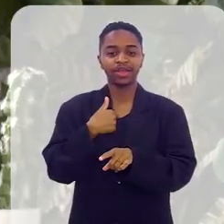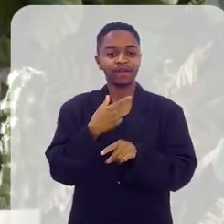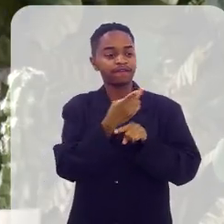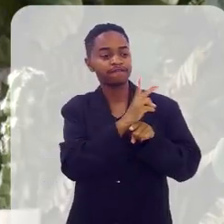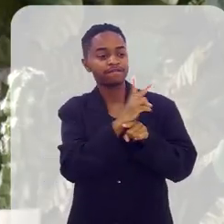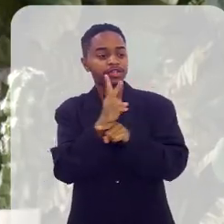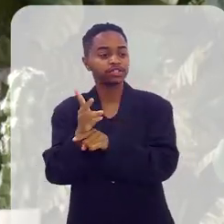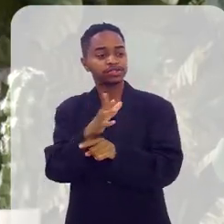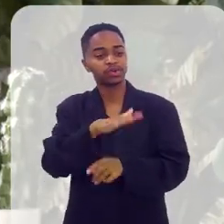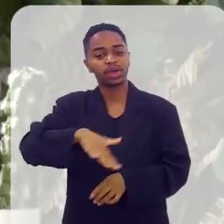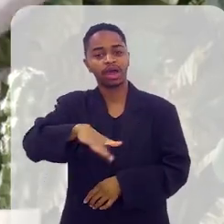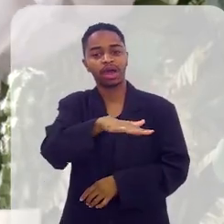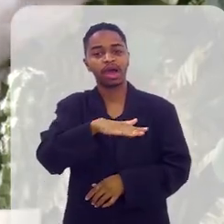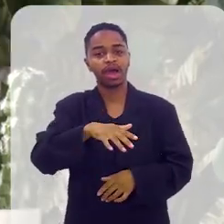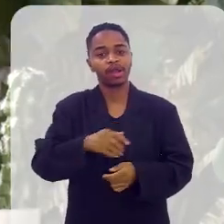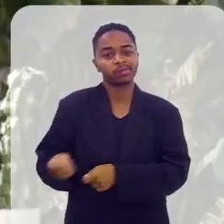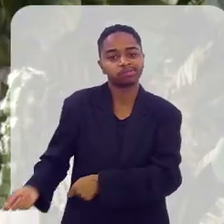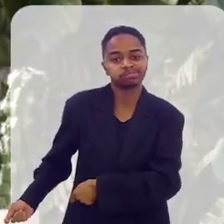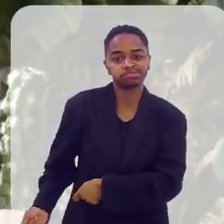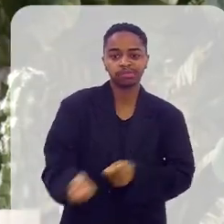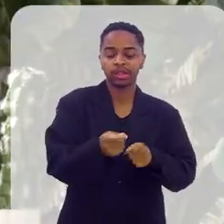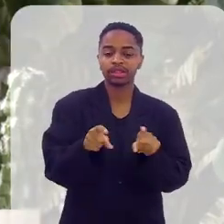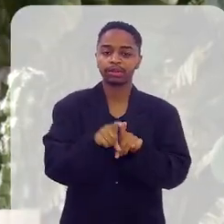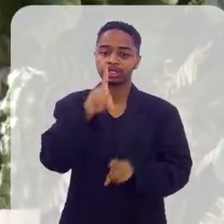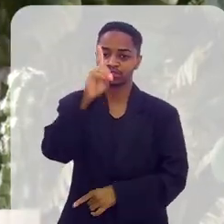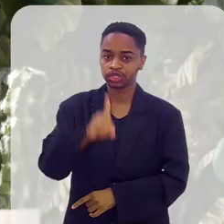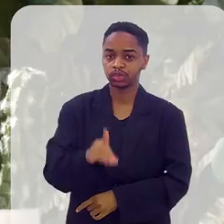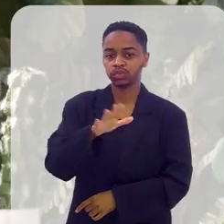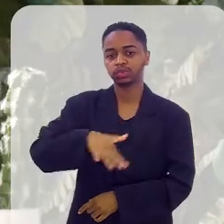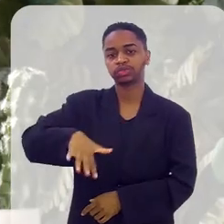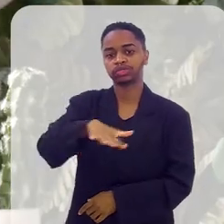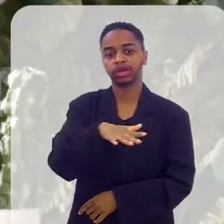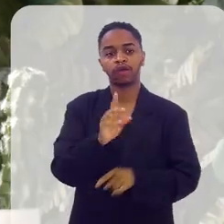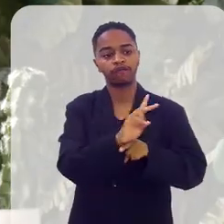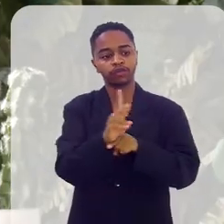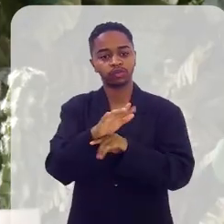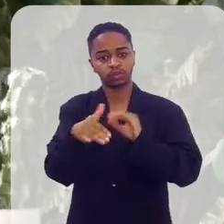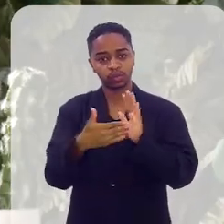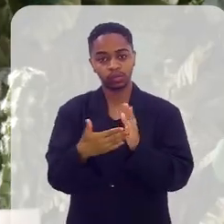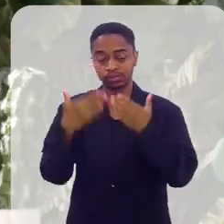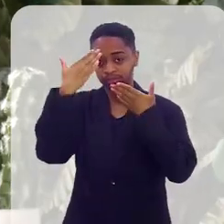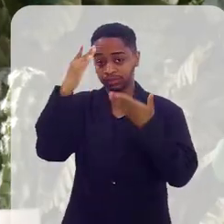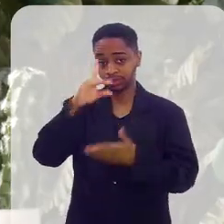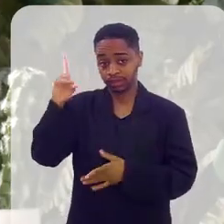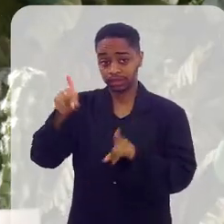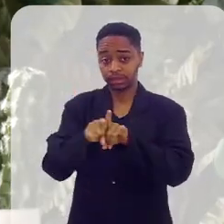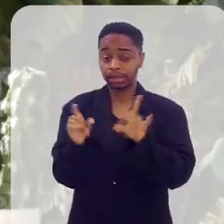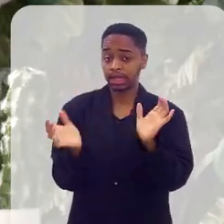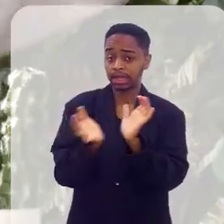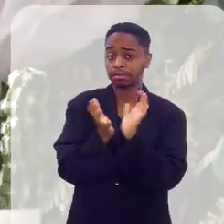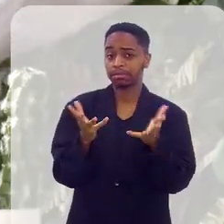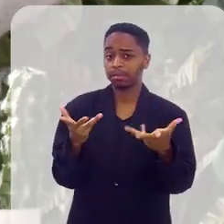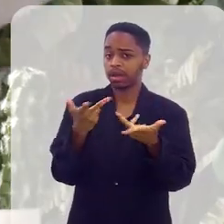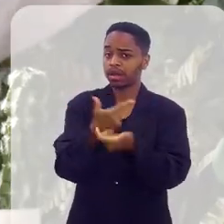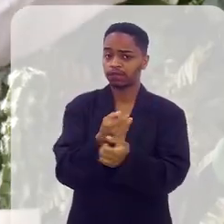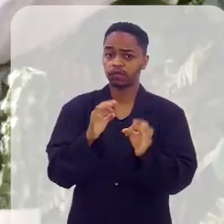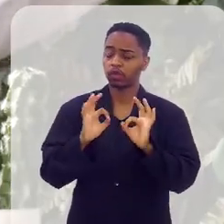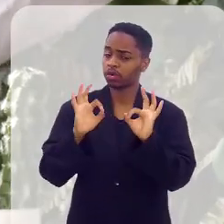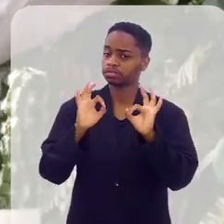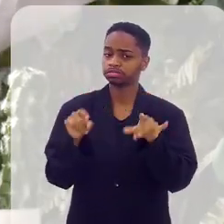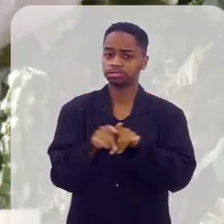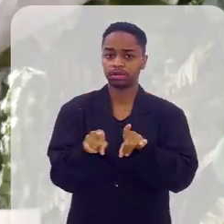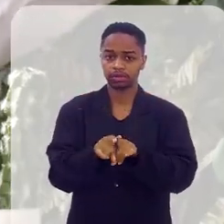conta desse campo do golfe. É o diretor-geral de tudo ele isso aqui, ele é geral, né? Aqui, ele toma conta de tudo e, graças a Deus, a equipe dele é sensacional,